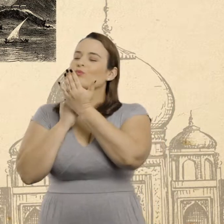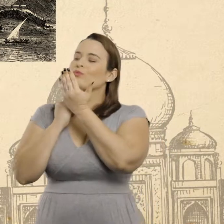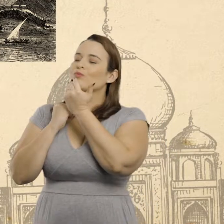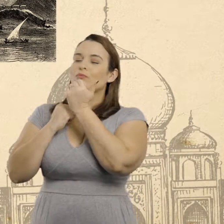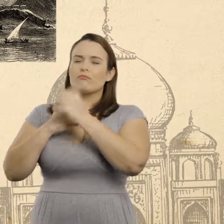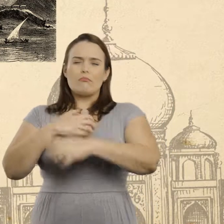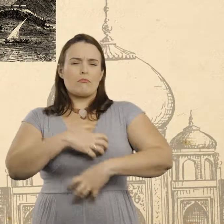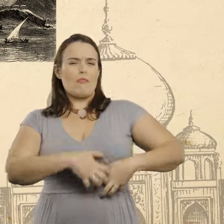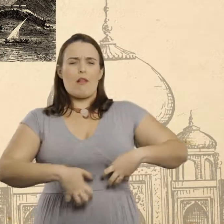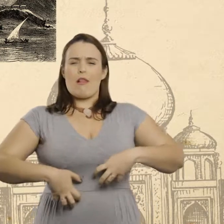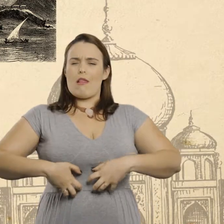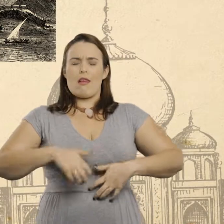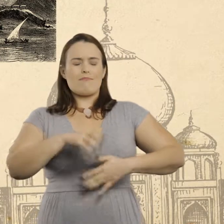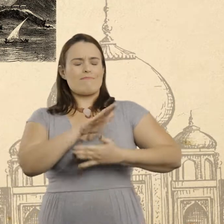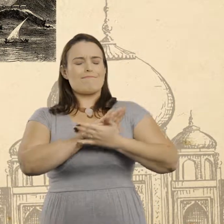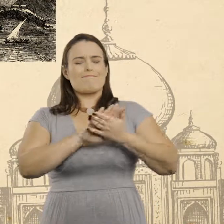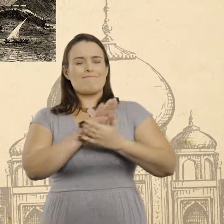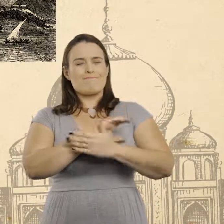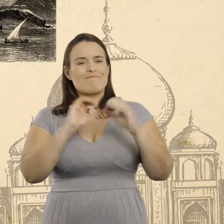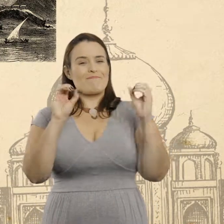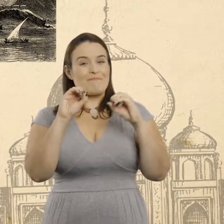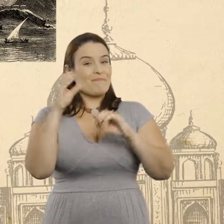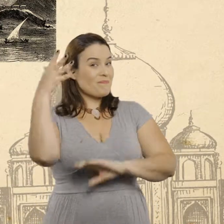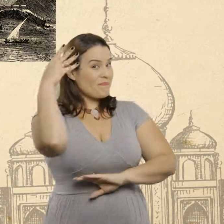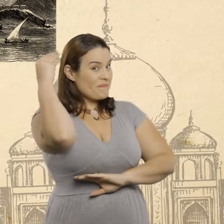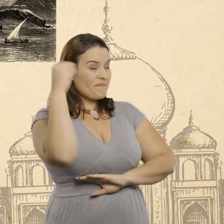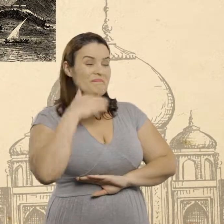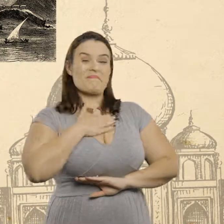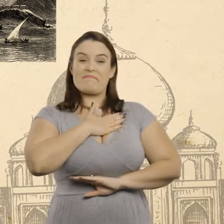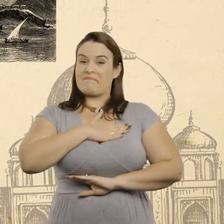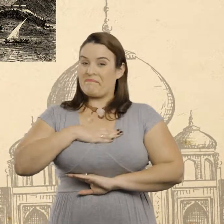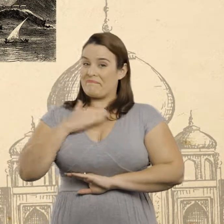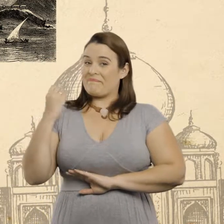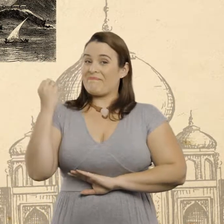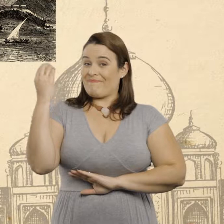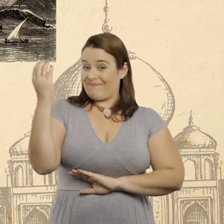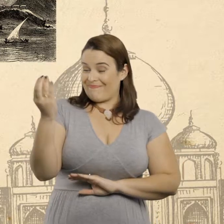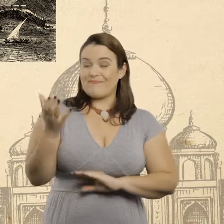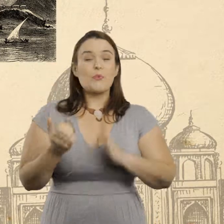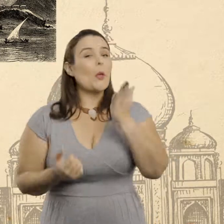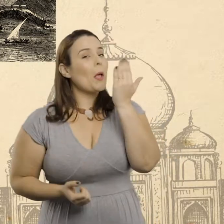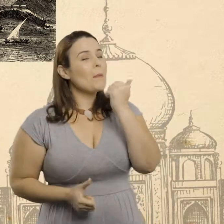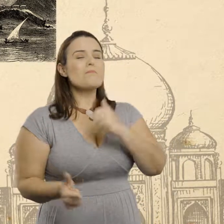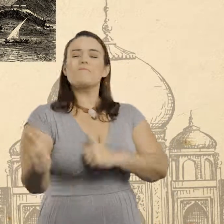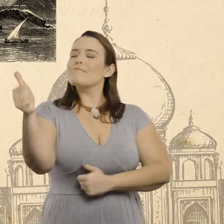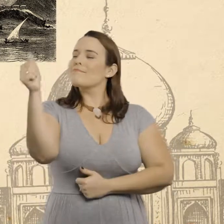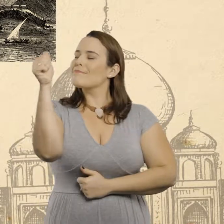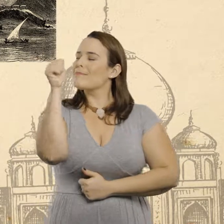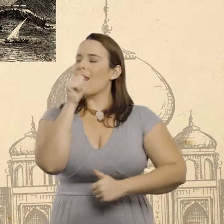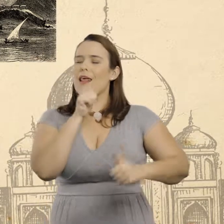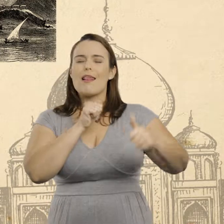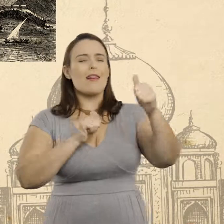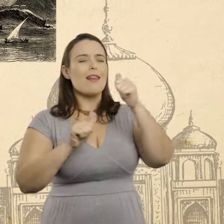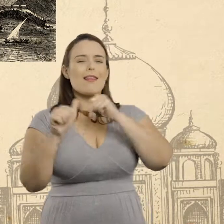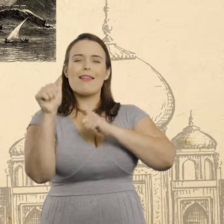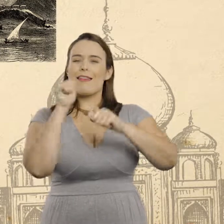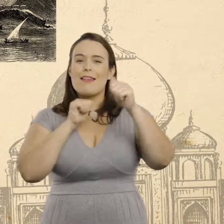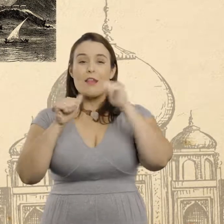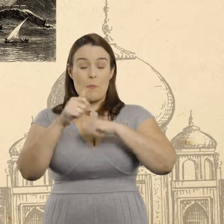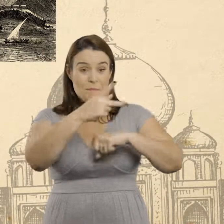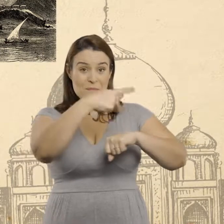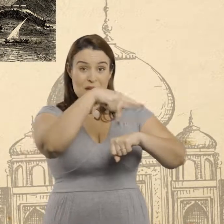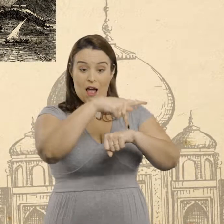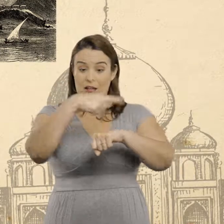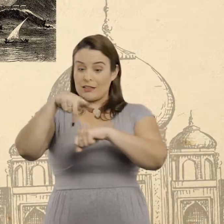refeições sem sentir enjoo. Passepartout estava gostando de viajar. Ele comia e bebia bem e também